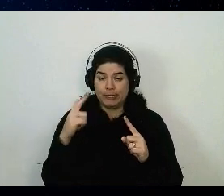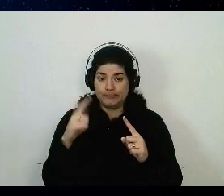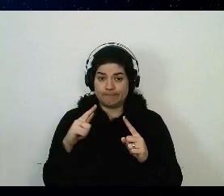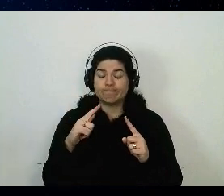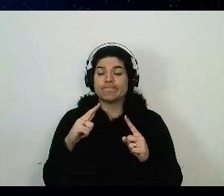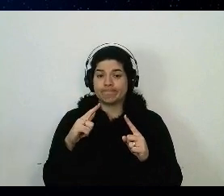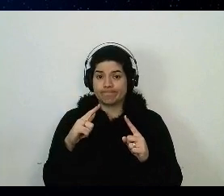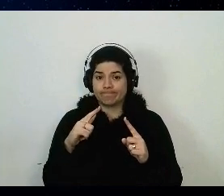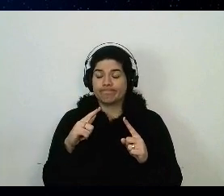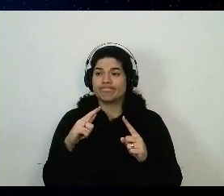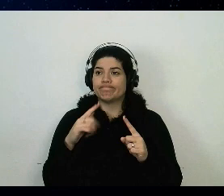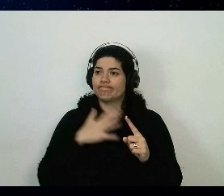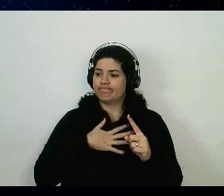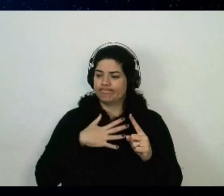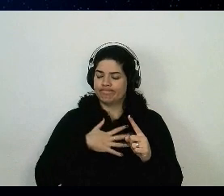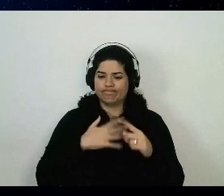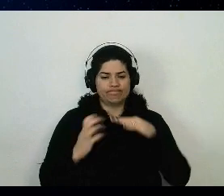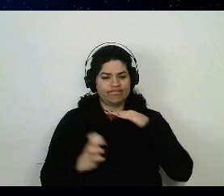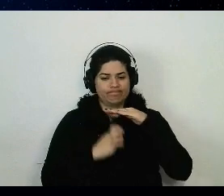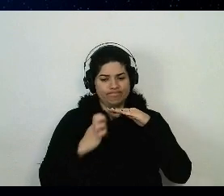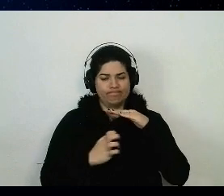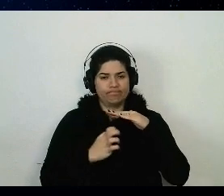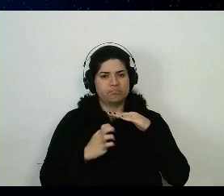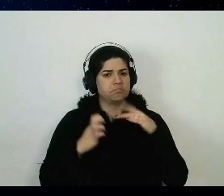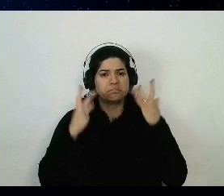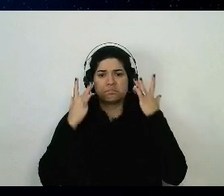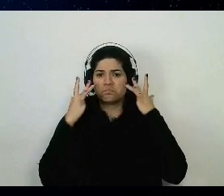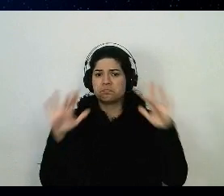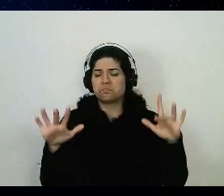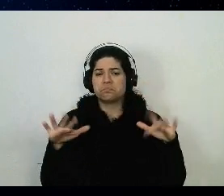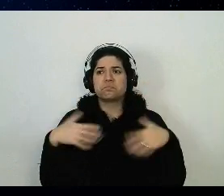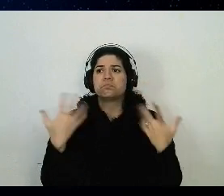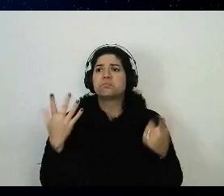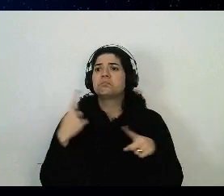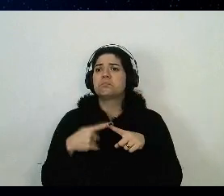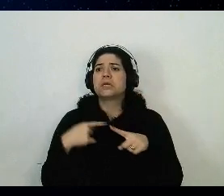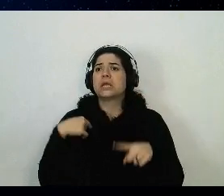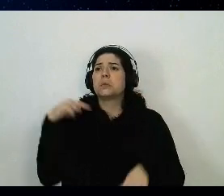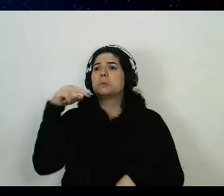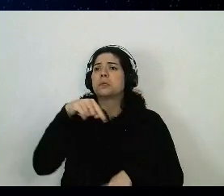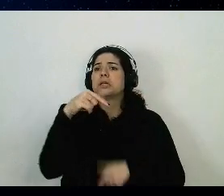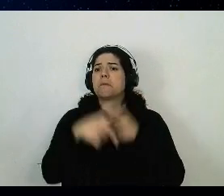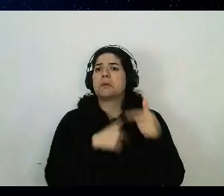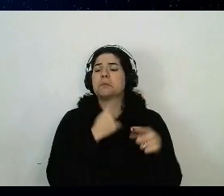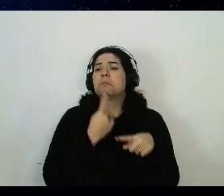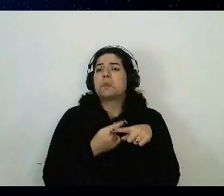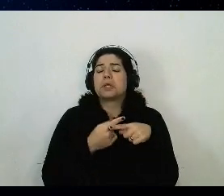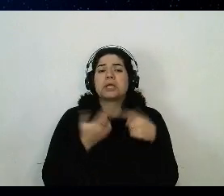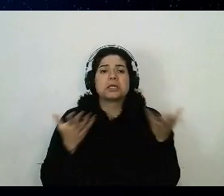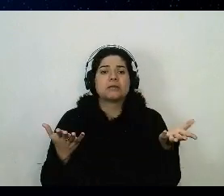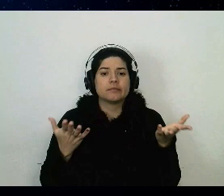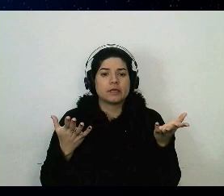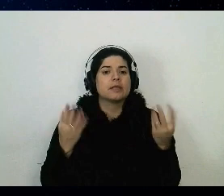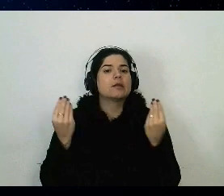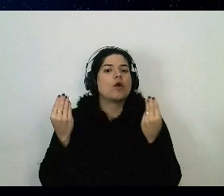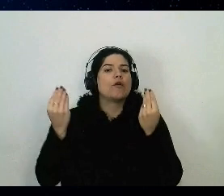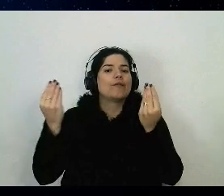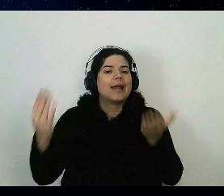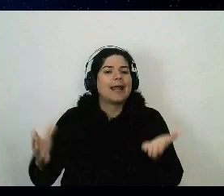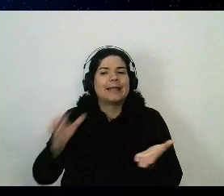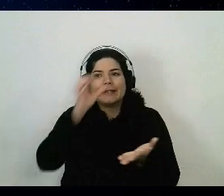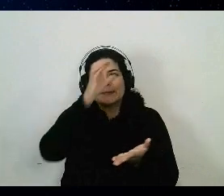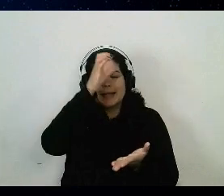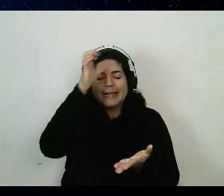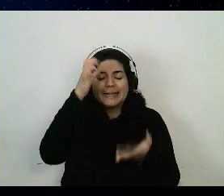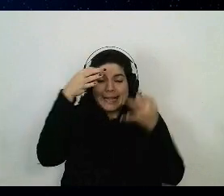propósito da minha organização, se eu não sei nem o sentido do porquê eu estou na minha organização, como é que nós vamos entregar uma experiência adequada para o meu cliente?